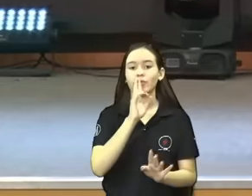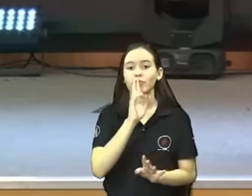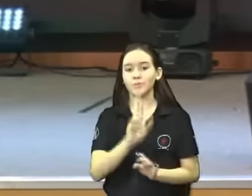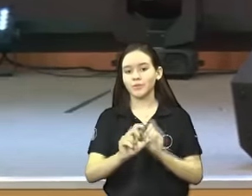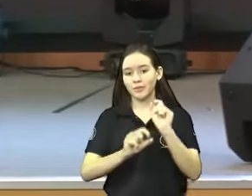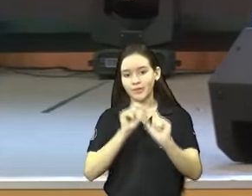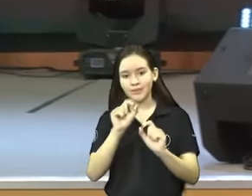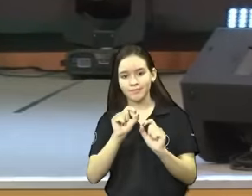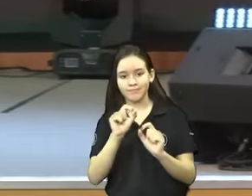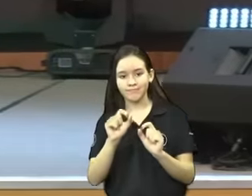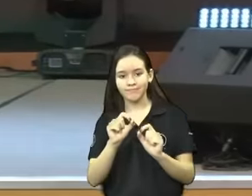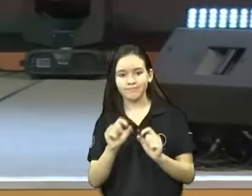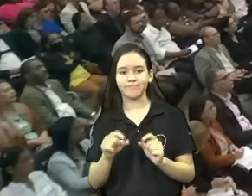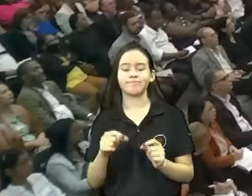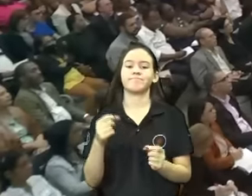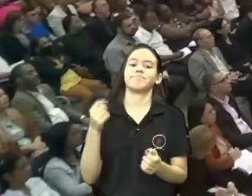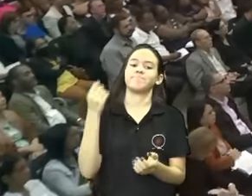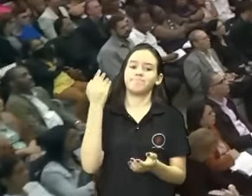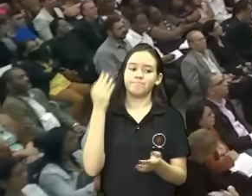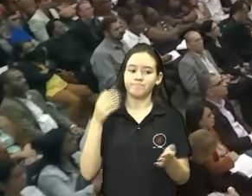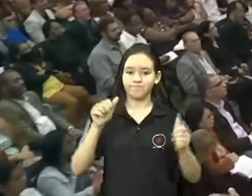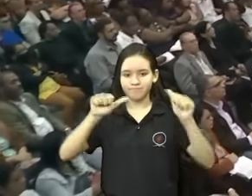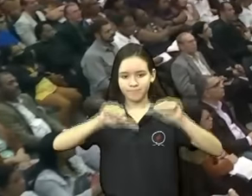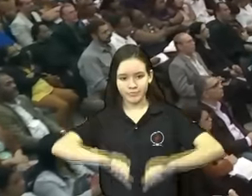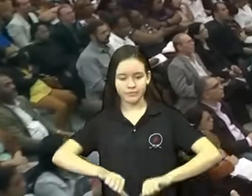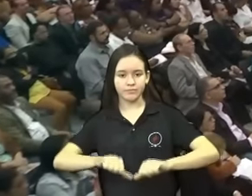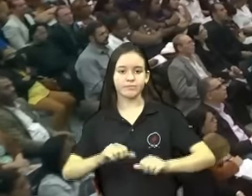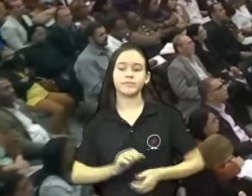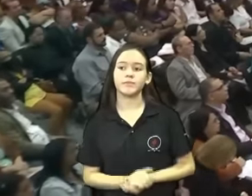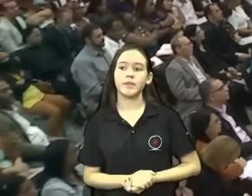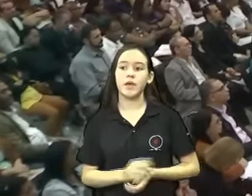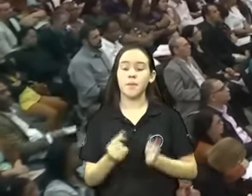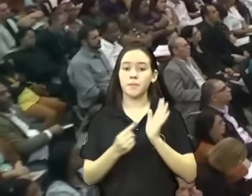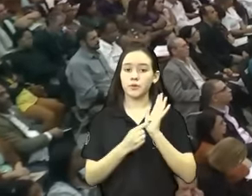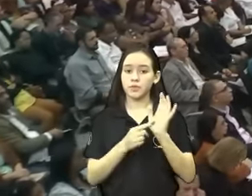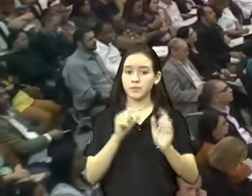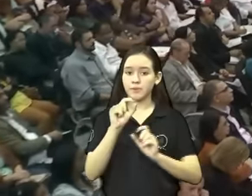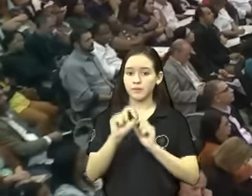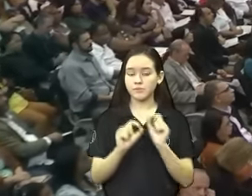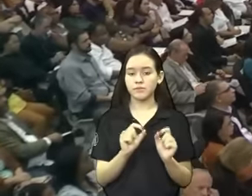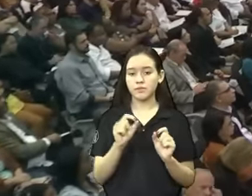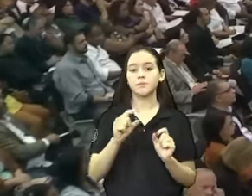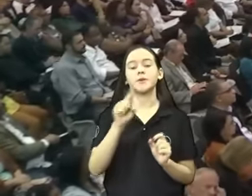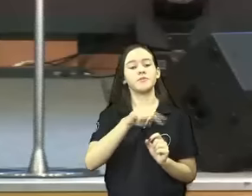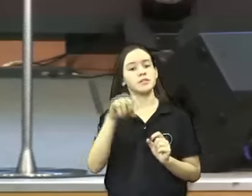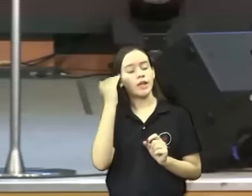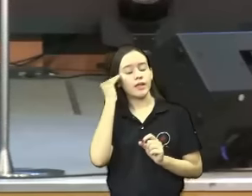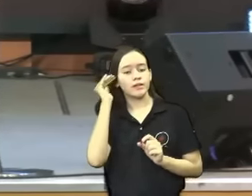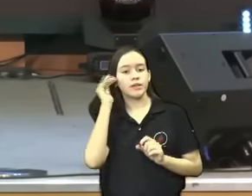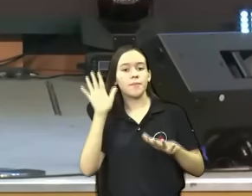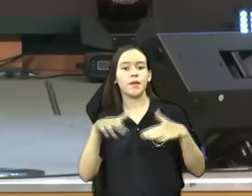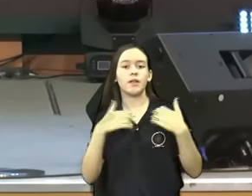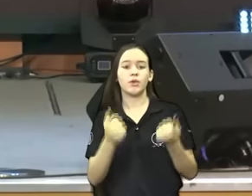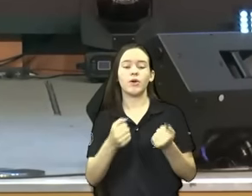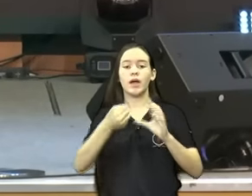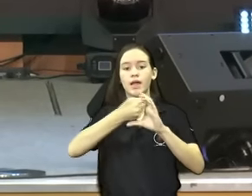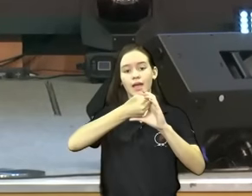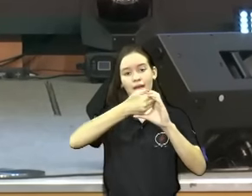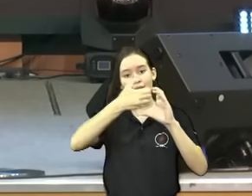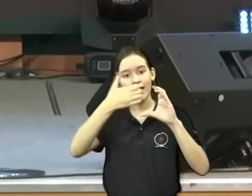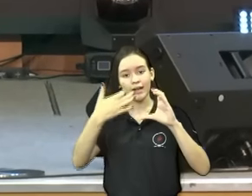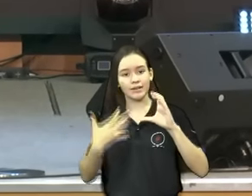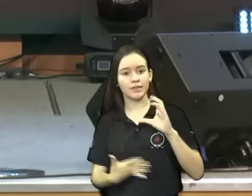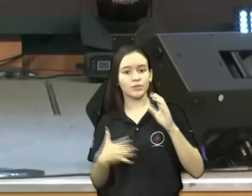resultado é a perdição agora vou mostrar para você para você poder entender melhor as características